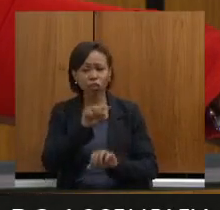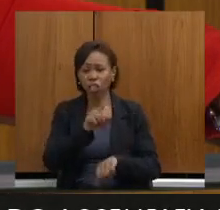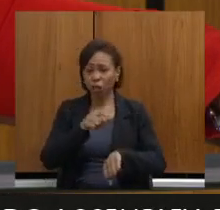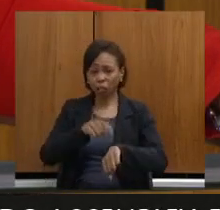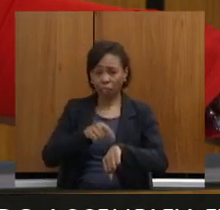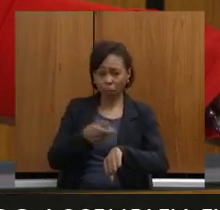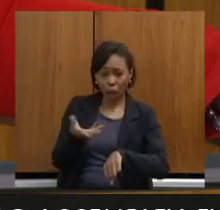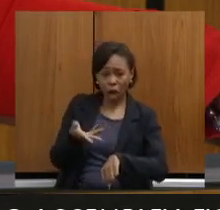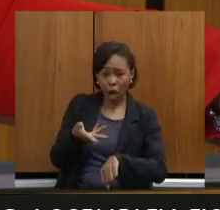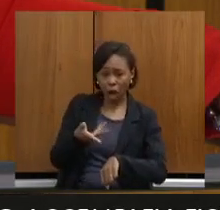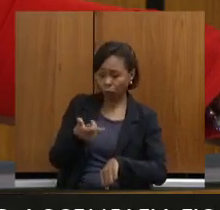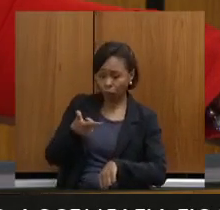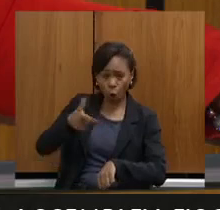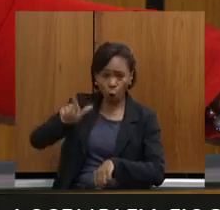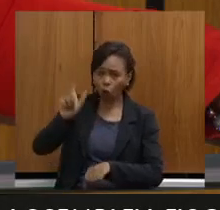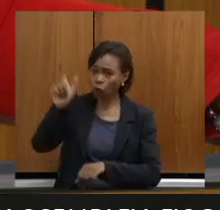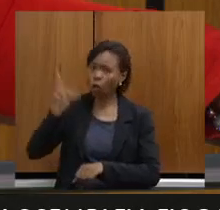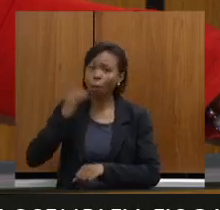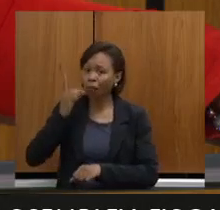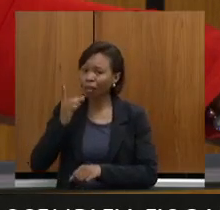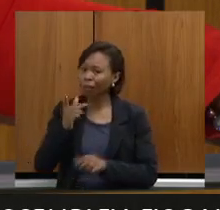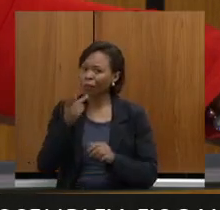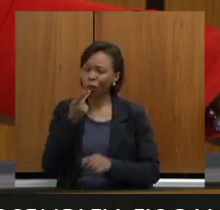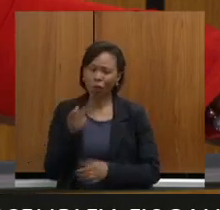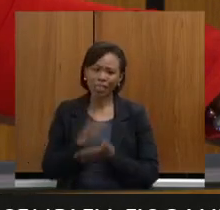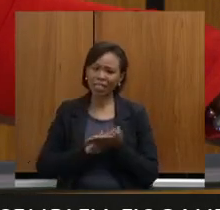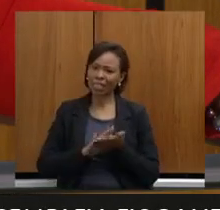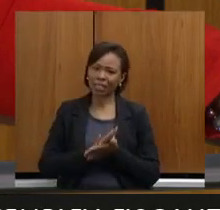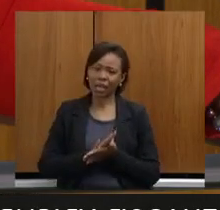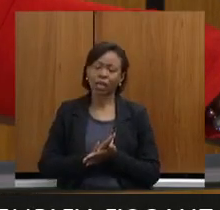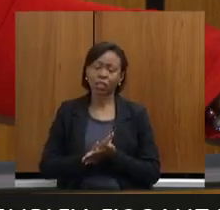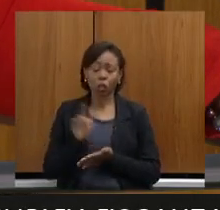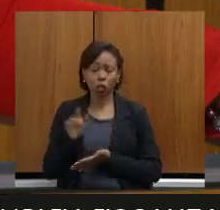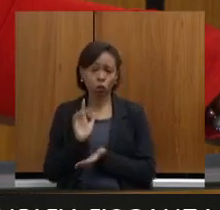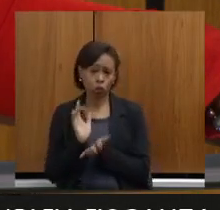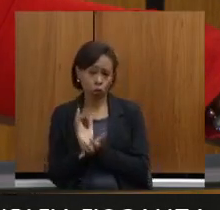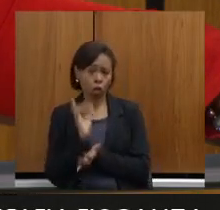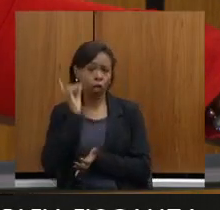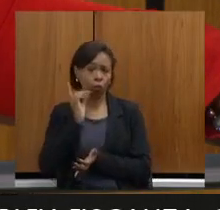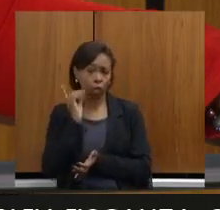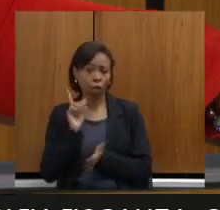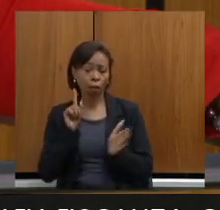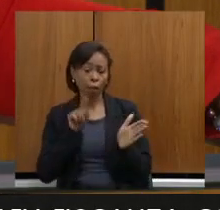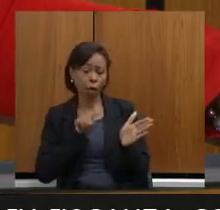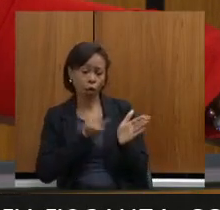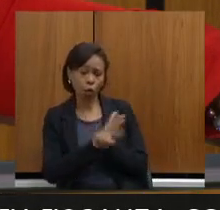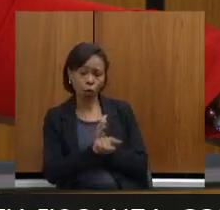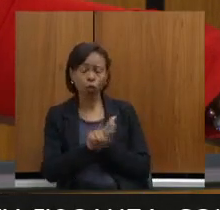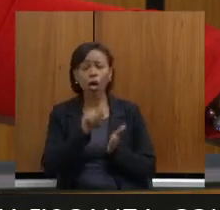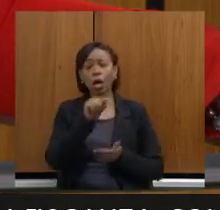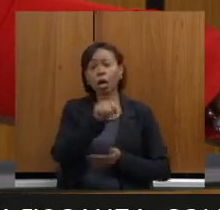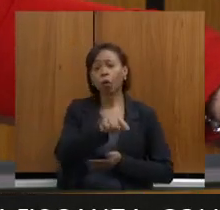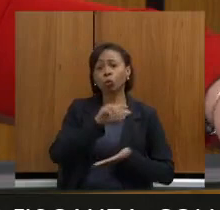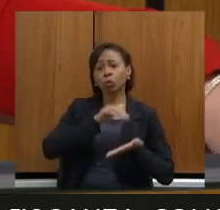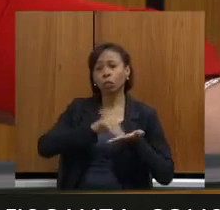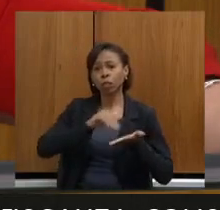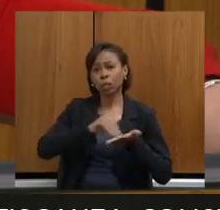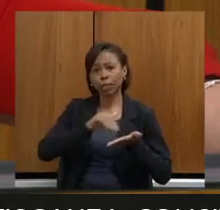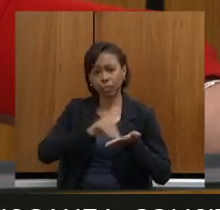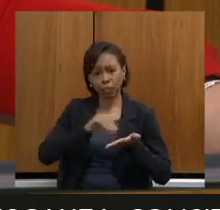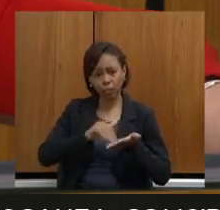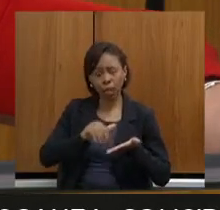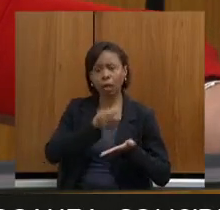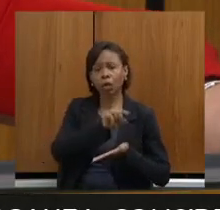nenhum outro Deputado antes da minha fala os deputados fazem seu questionamento a secretaria ou secretário como ontem